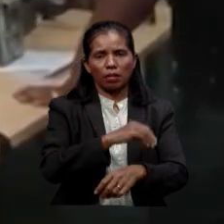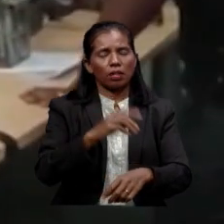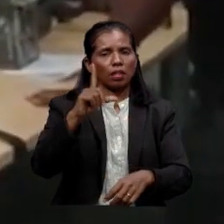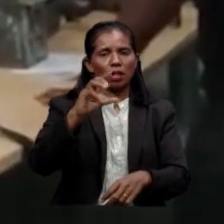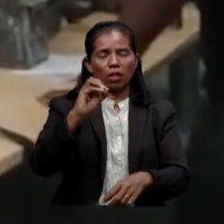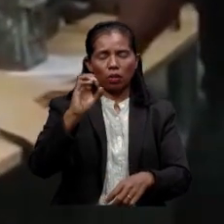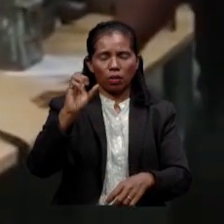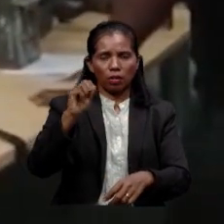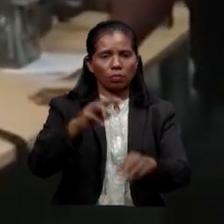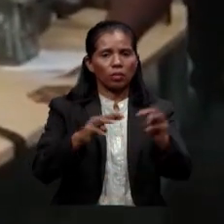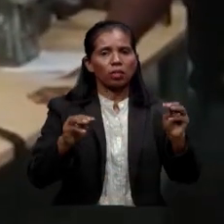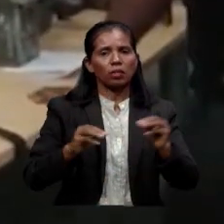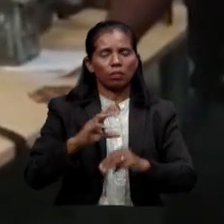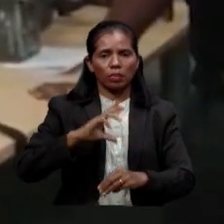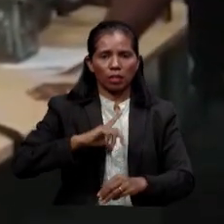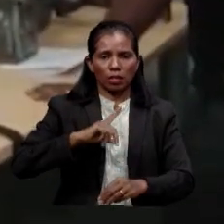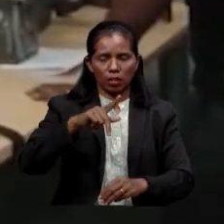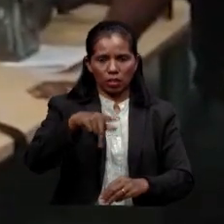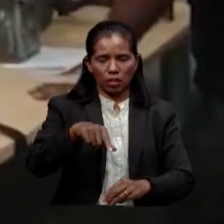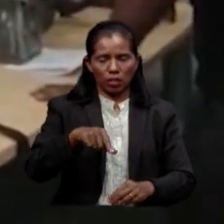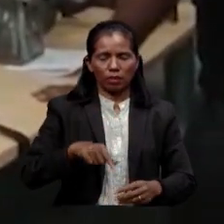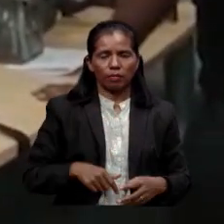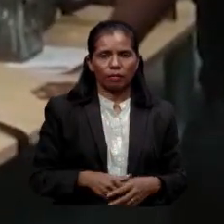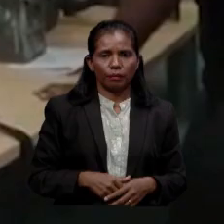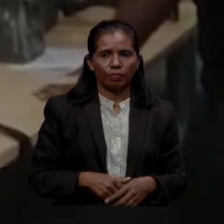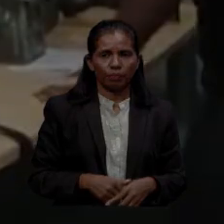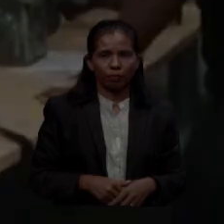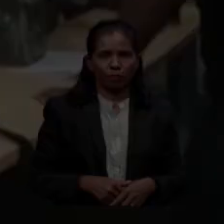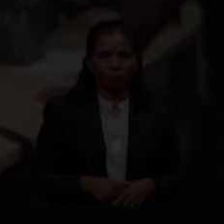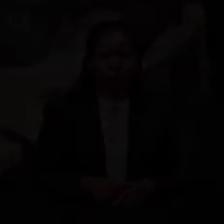e Helóis, município de Liquiçá. Dulcia da Costa, Zaime dos Santos, GMN.